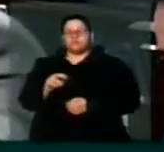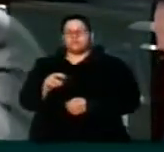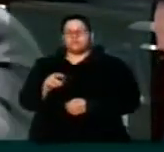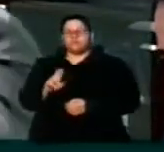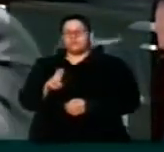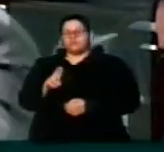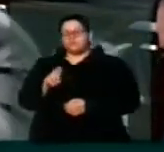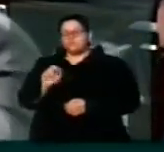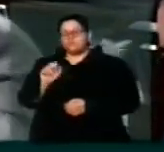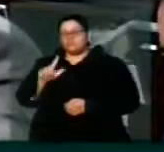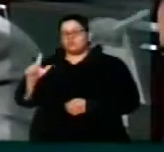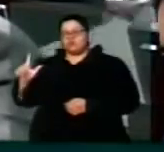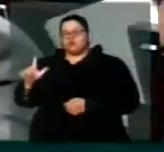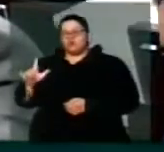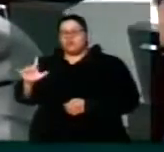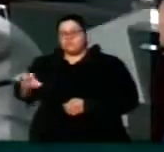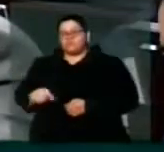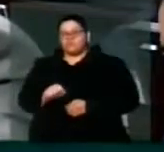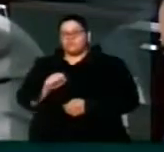foi denunciado.